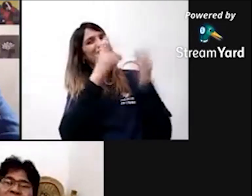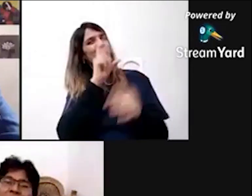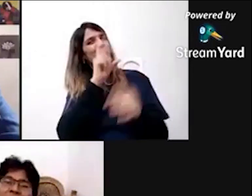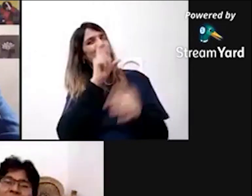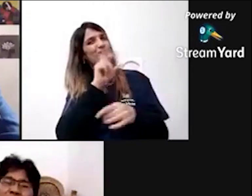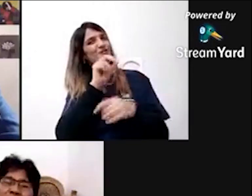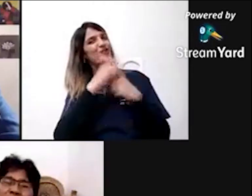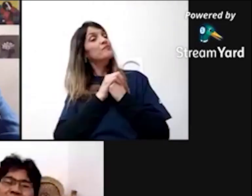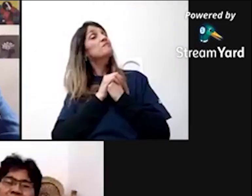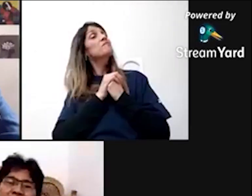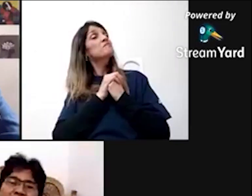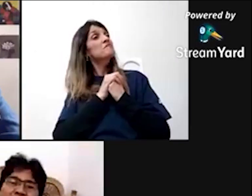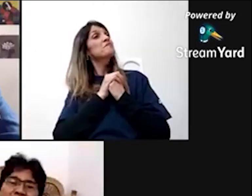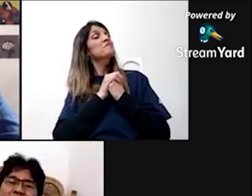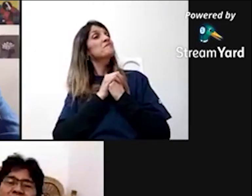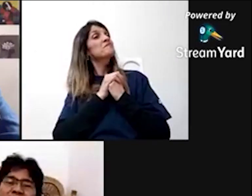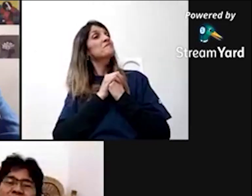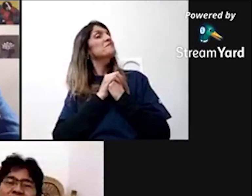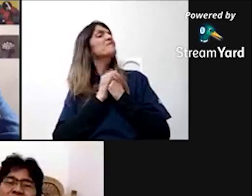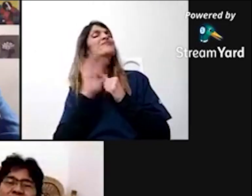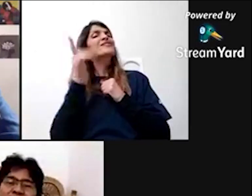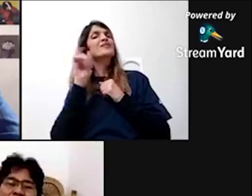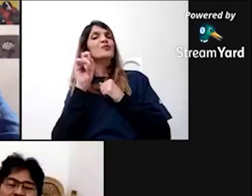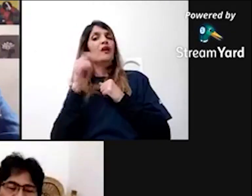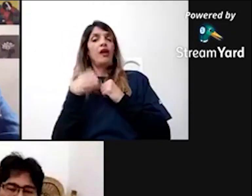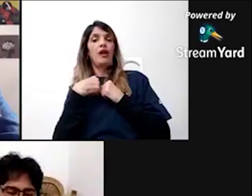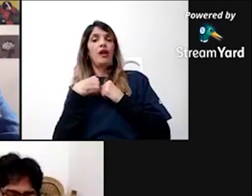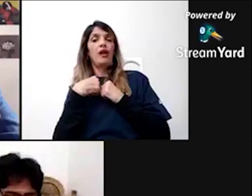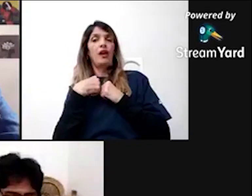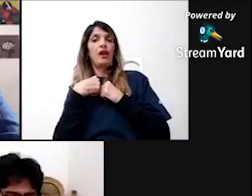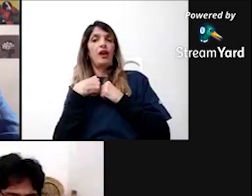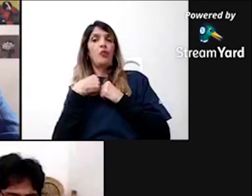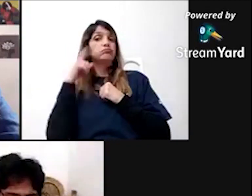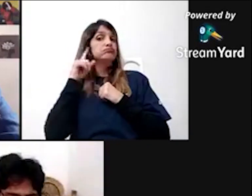contar. Acontece que eu, surdo, não ouvi,